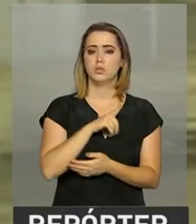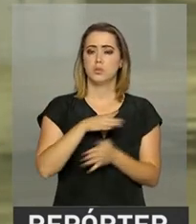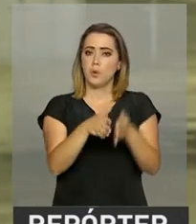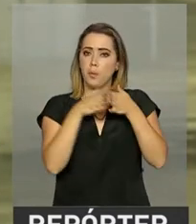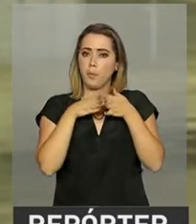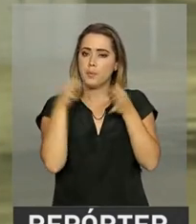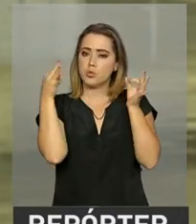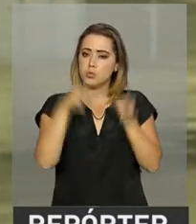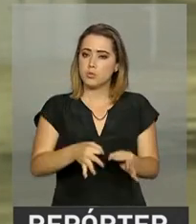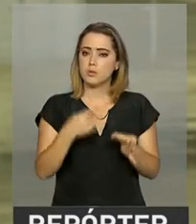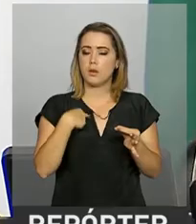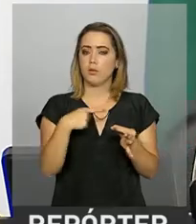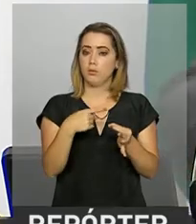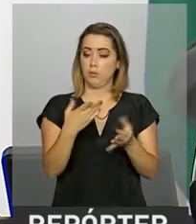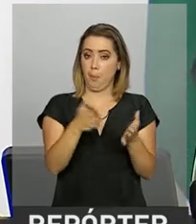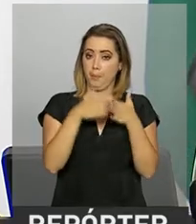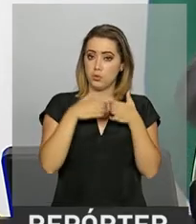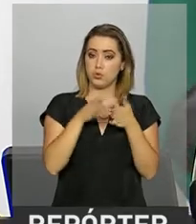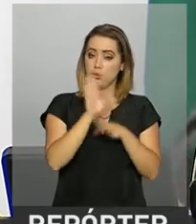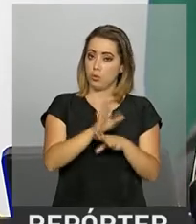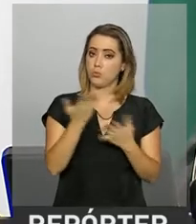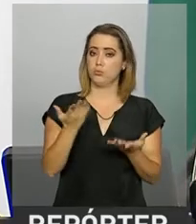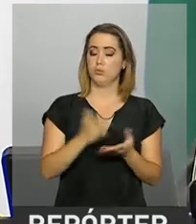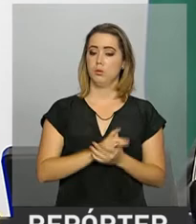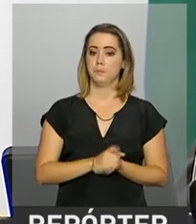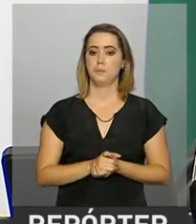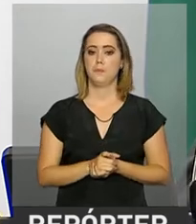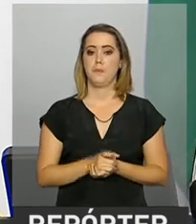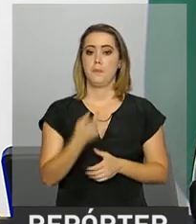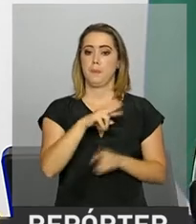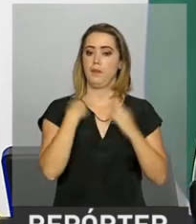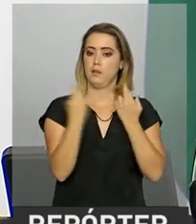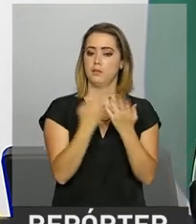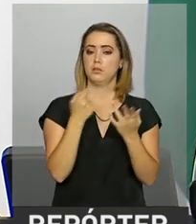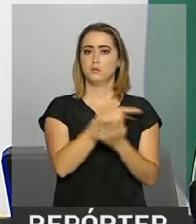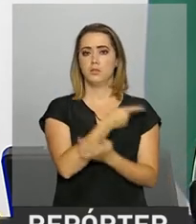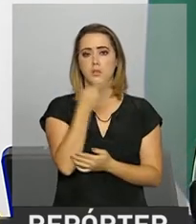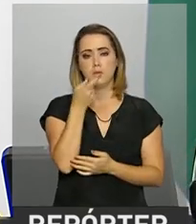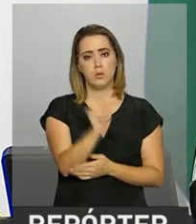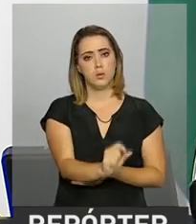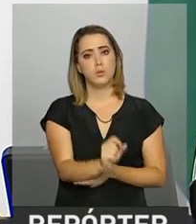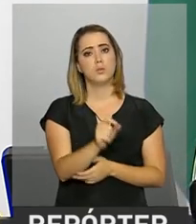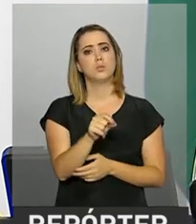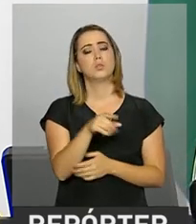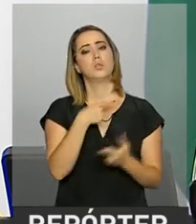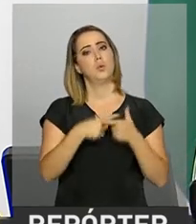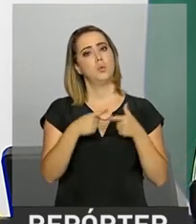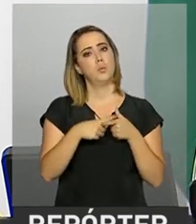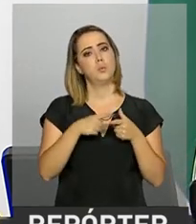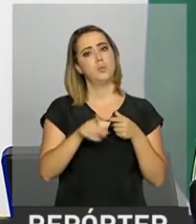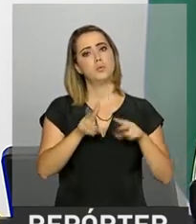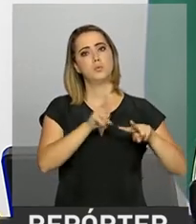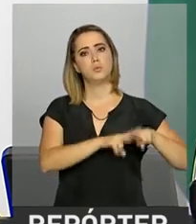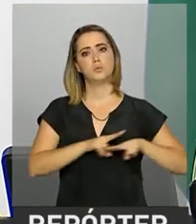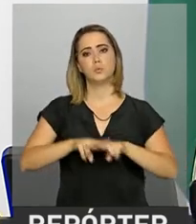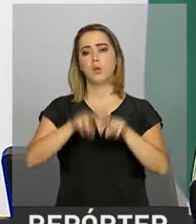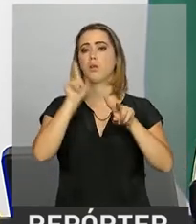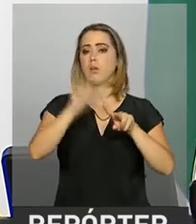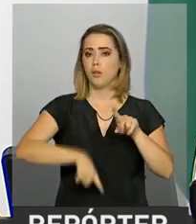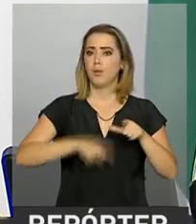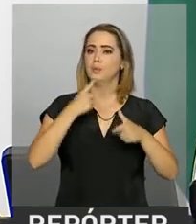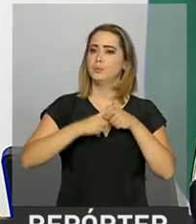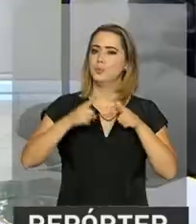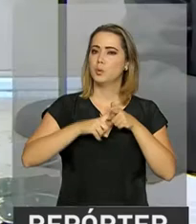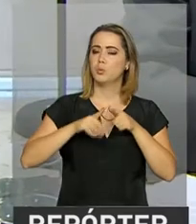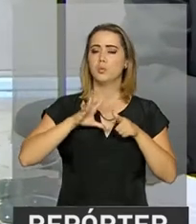formal nesse sentido na reunião com os governadores o presidente michel temer disse que a crise no sistema penitenciário é um problema